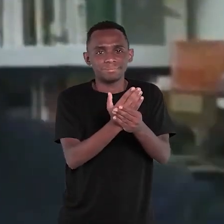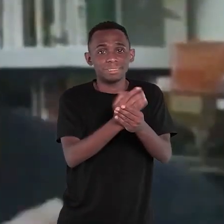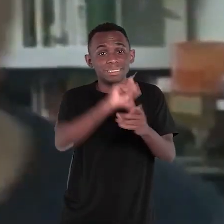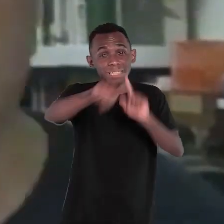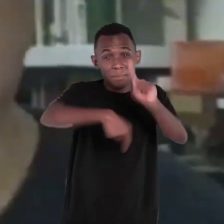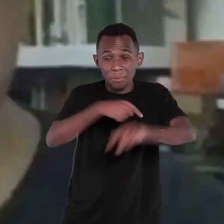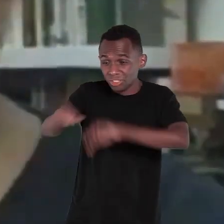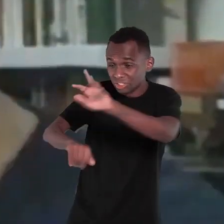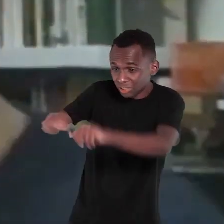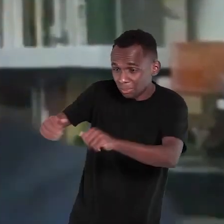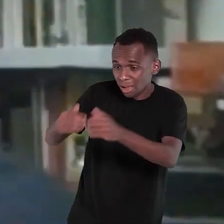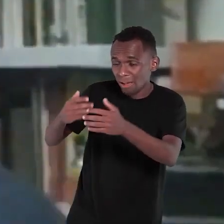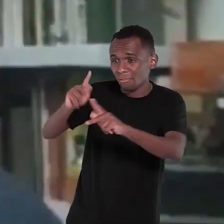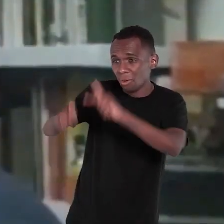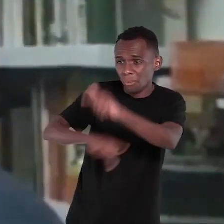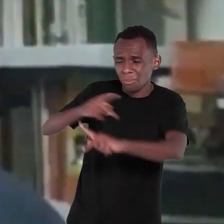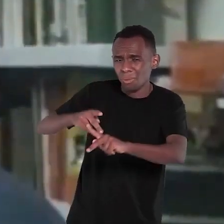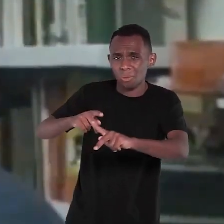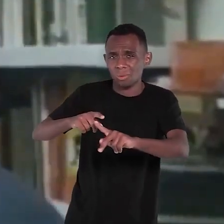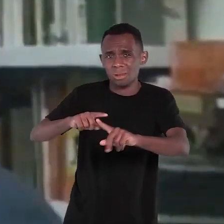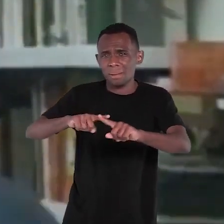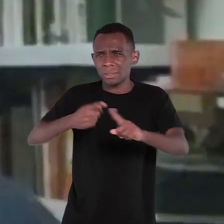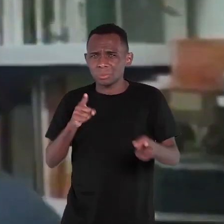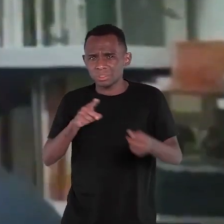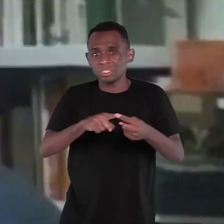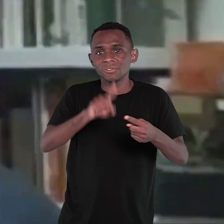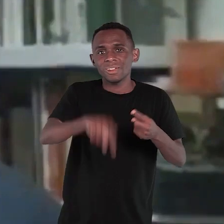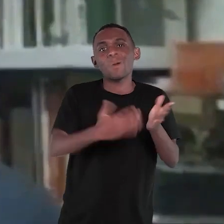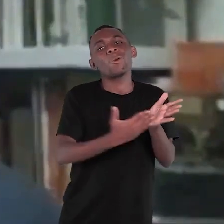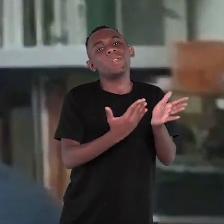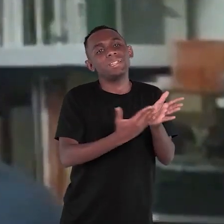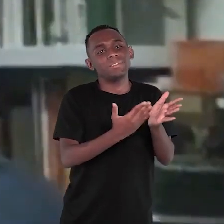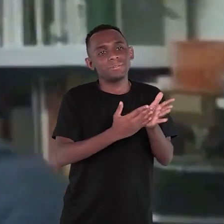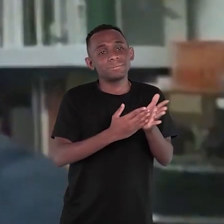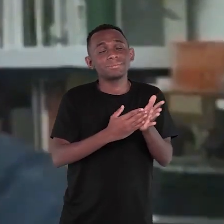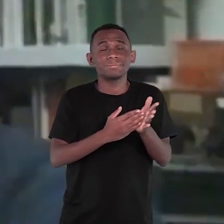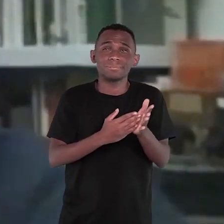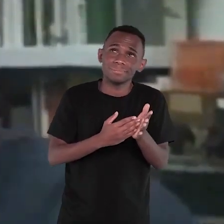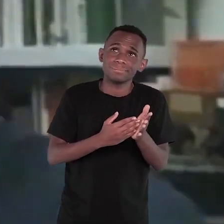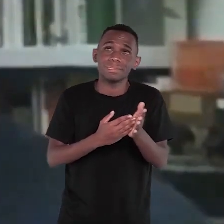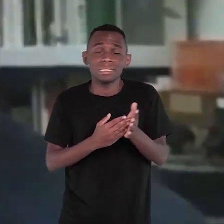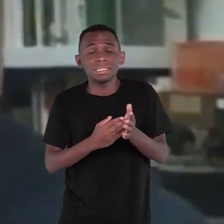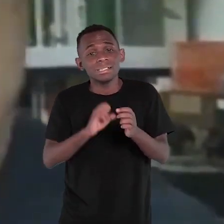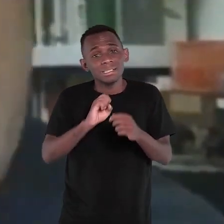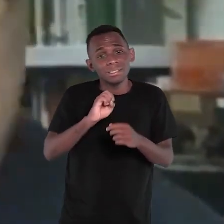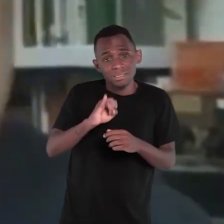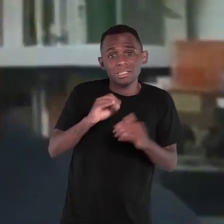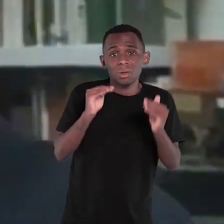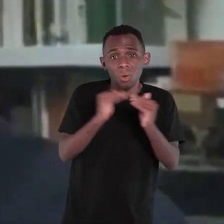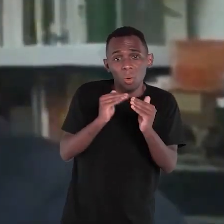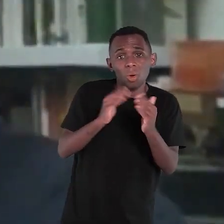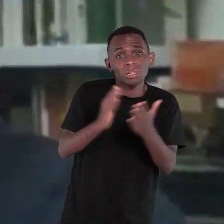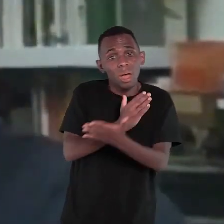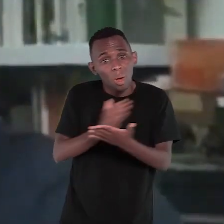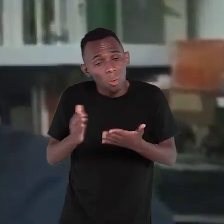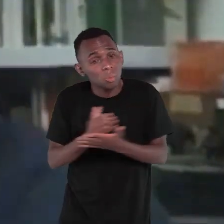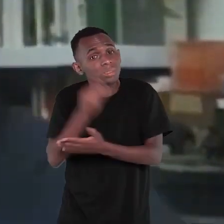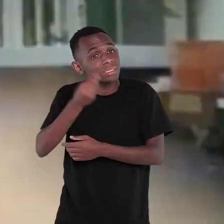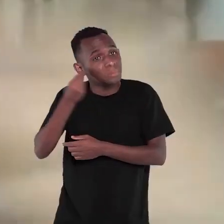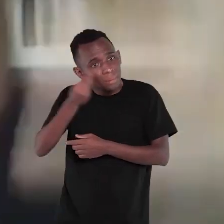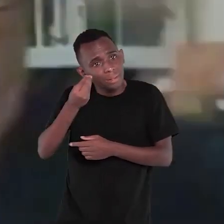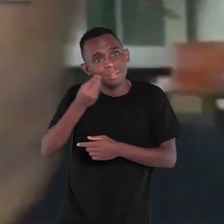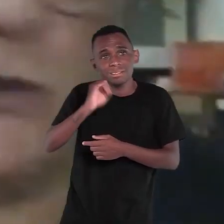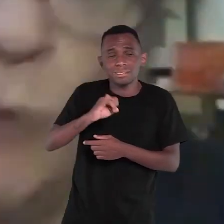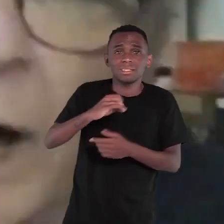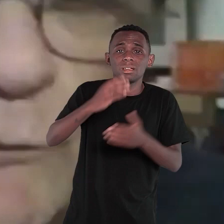em busca do público. Então, o foco da biblioteca, na verdade, era o acervo, né? Isso faz sentido em alguns casos, né? Você